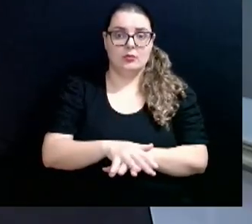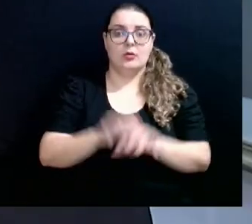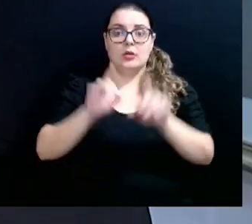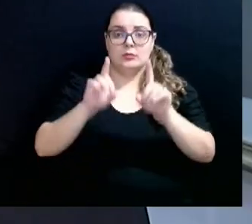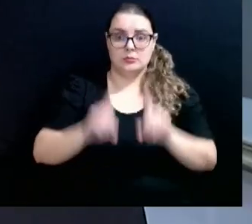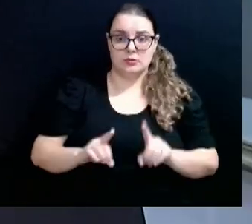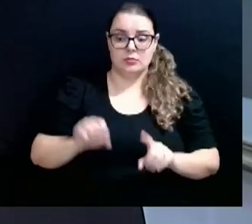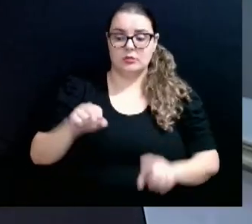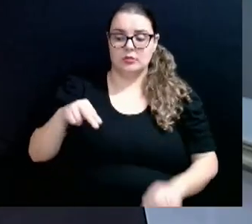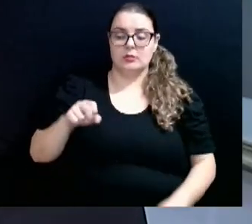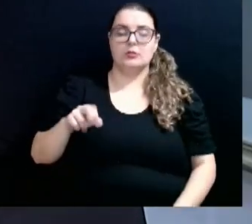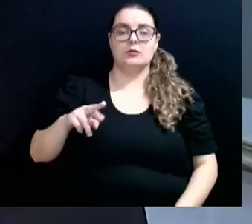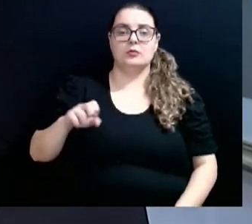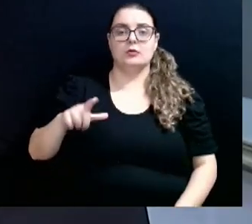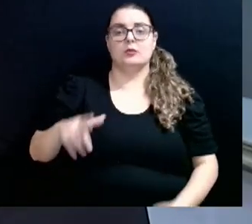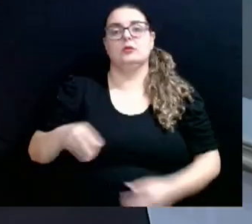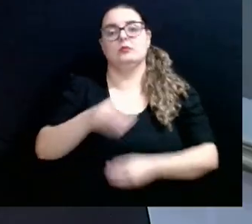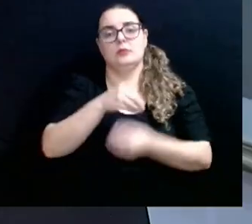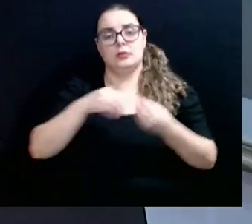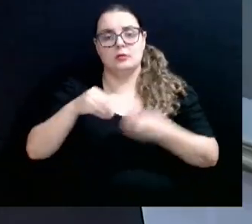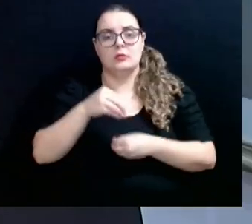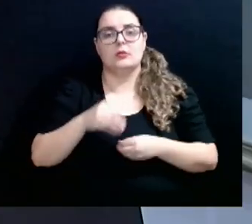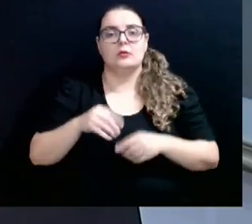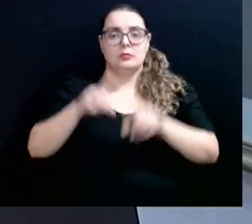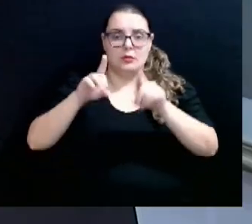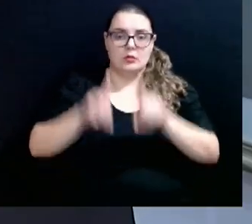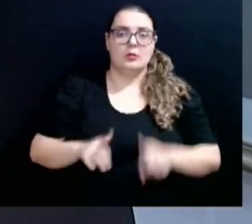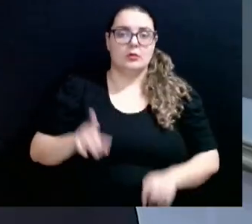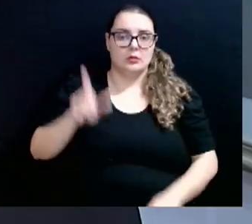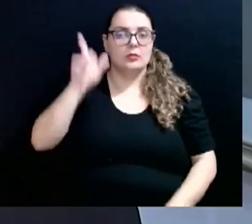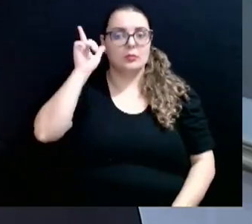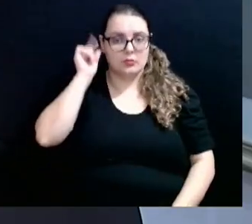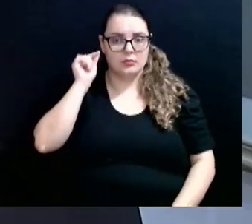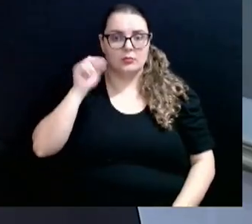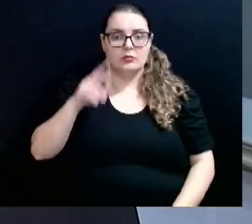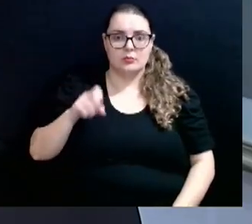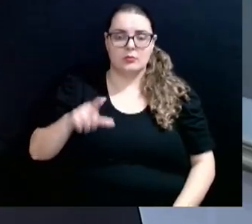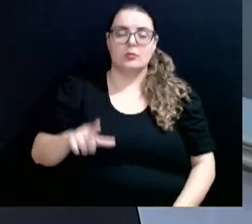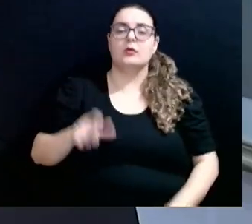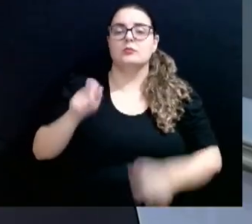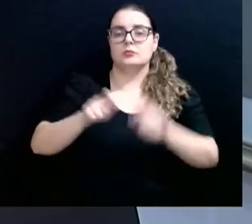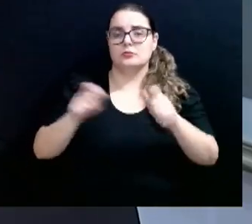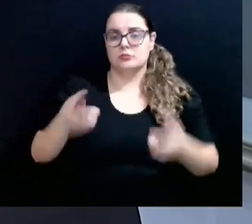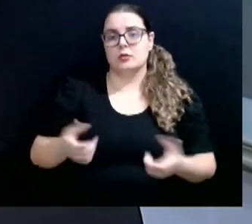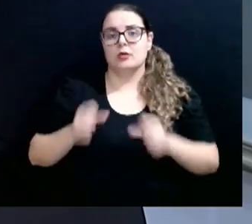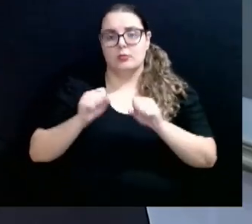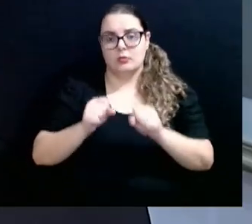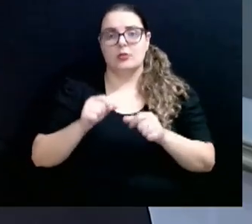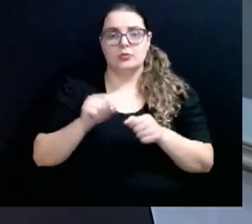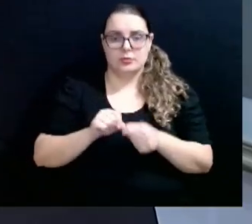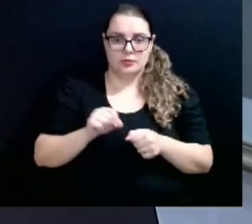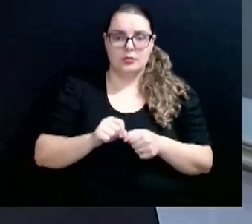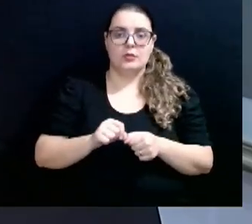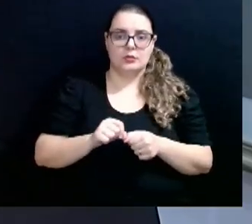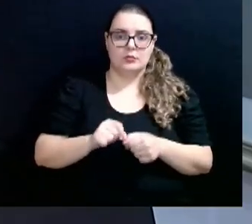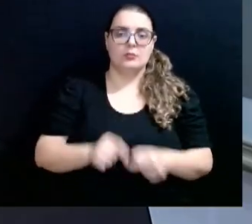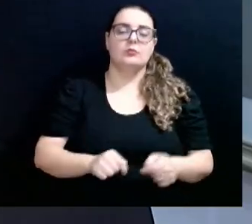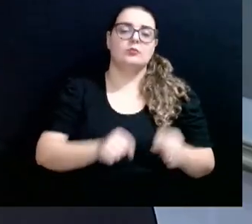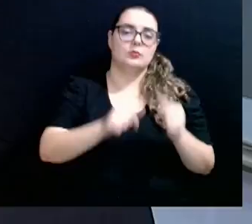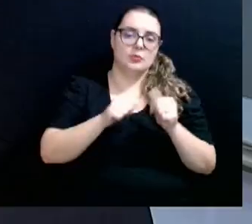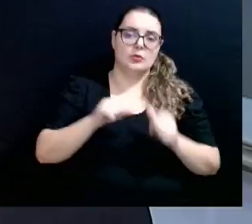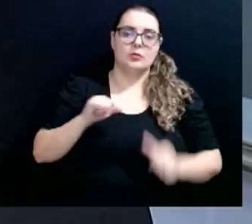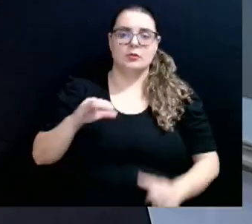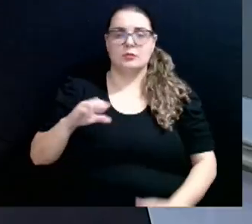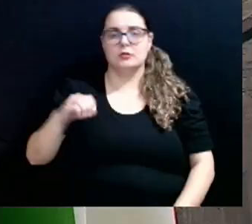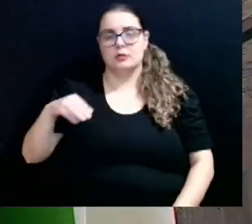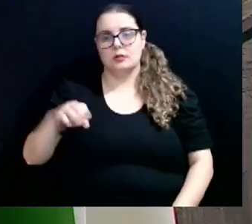que englobaria também a deficiência auditiva, no rol das pessoas que poderiam fazer benefício do ICMS na aquisição de um